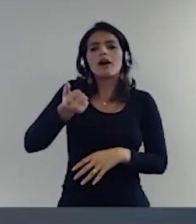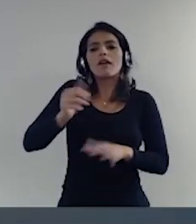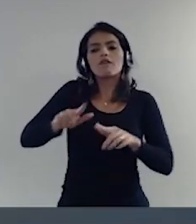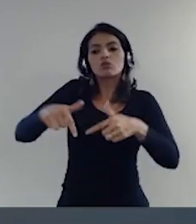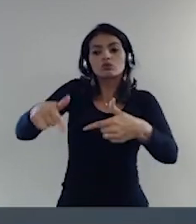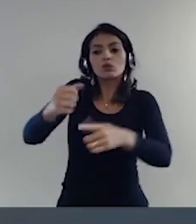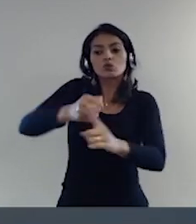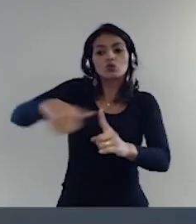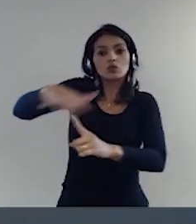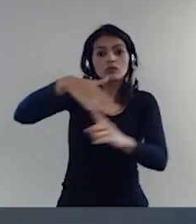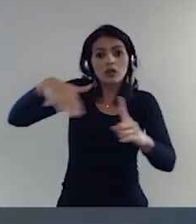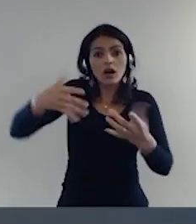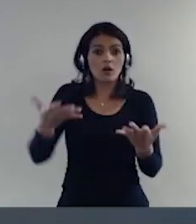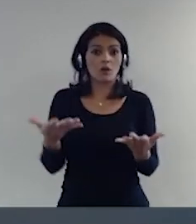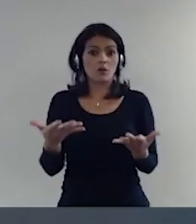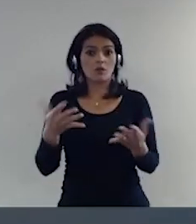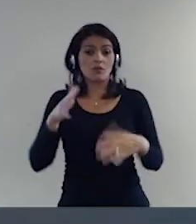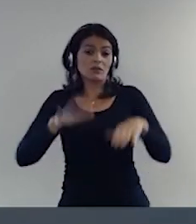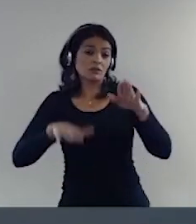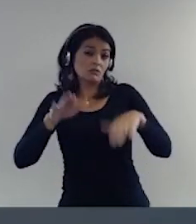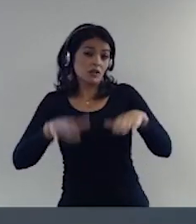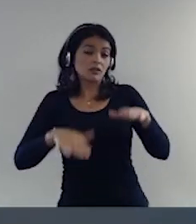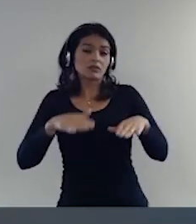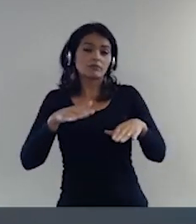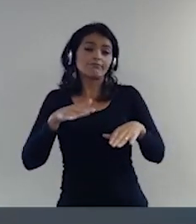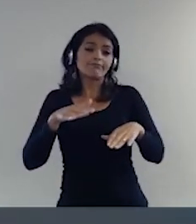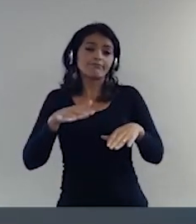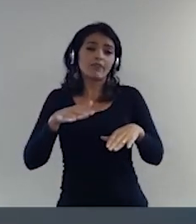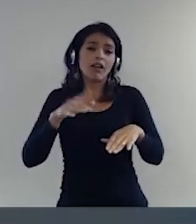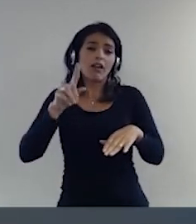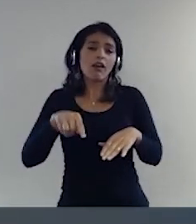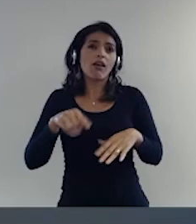social, e às vezes com um certo, devo dizer,